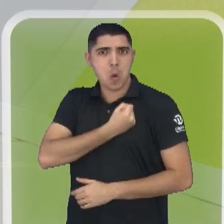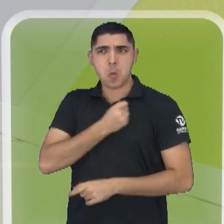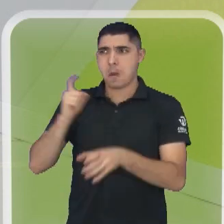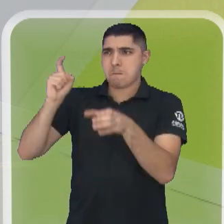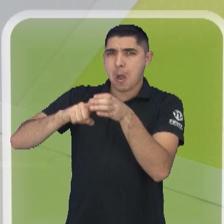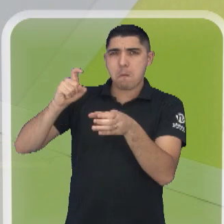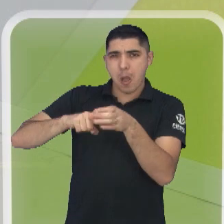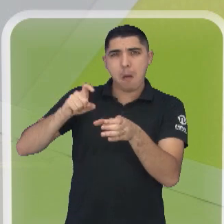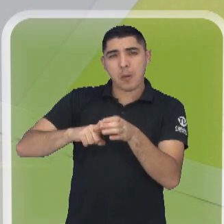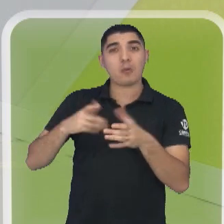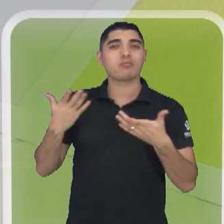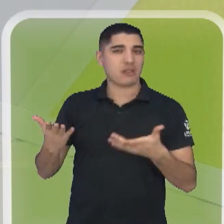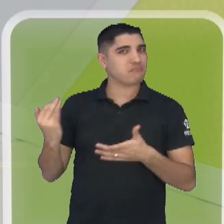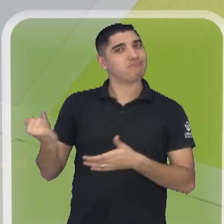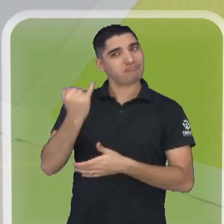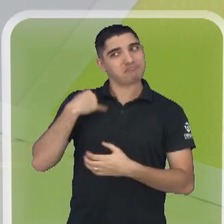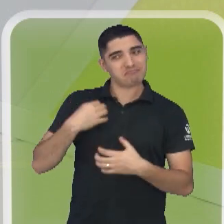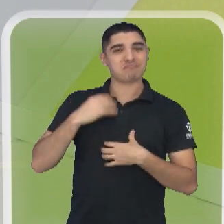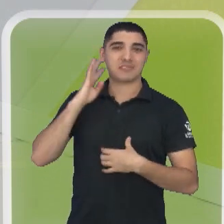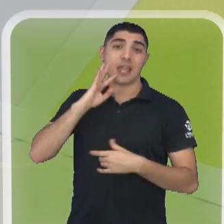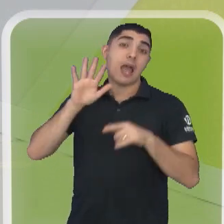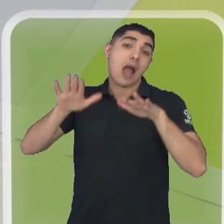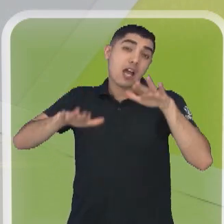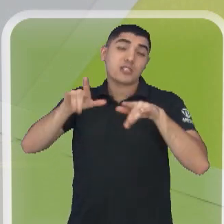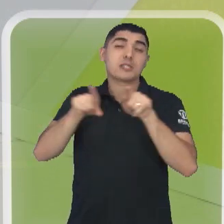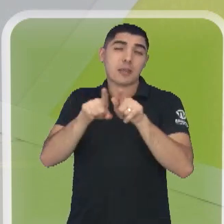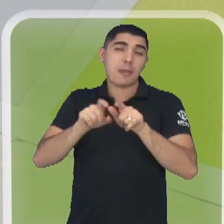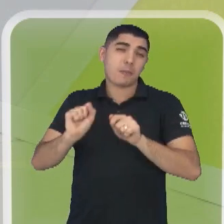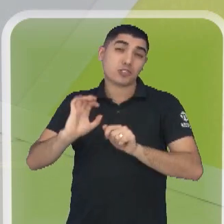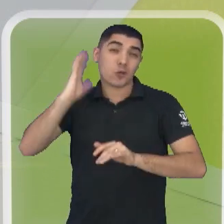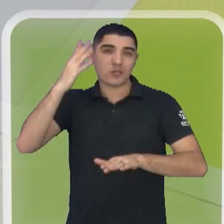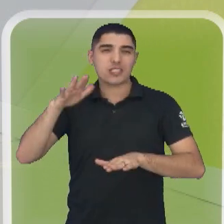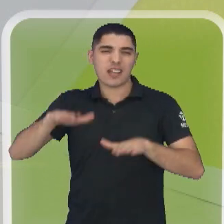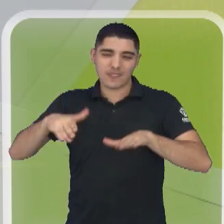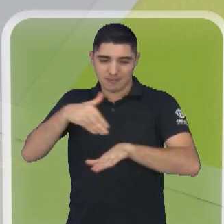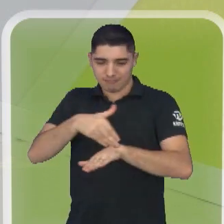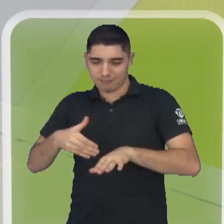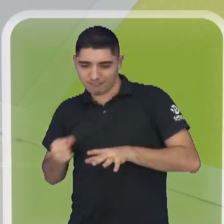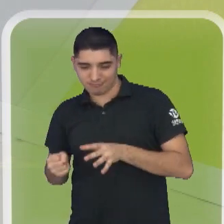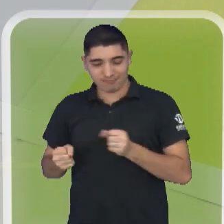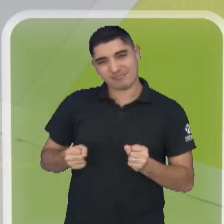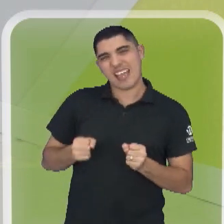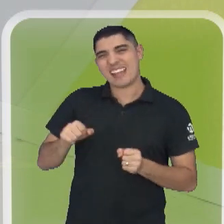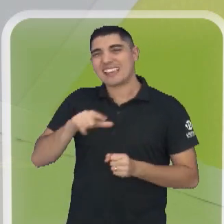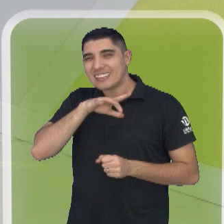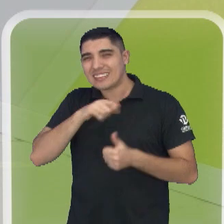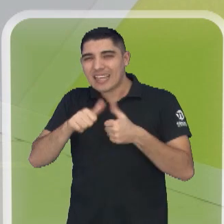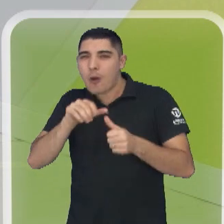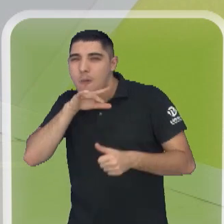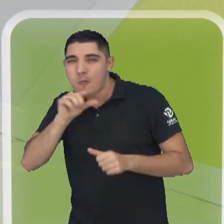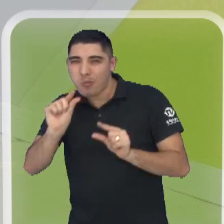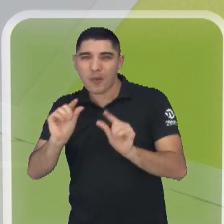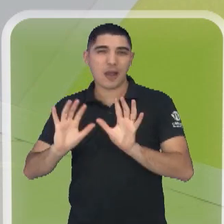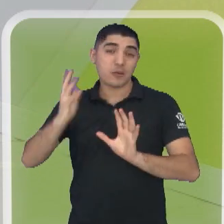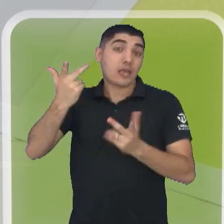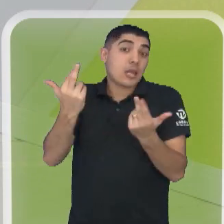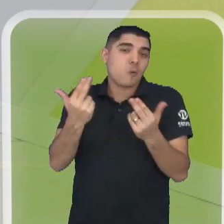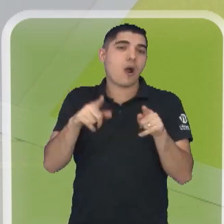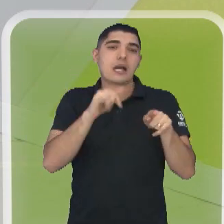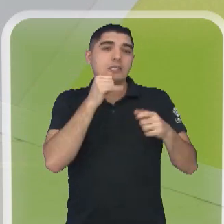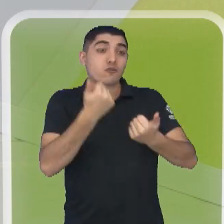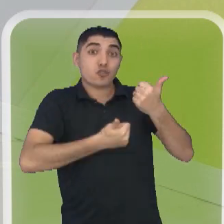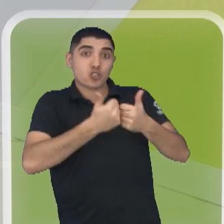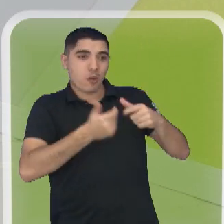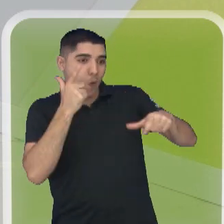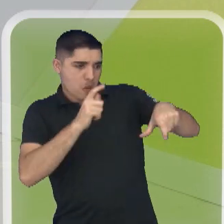outro lado também, né? As defesas podem ter falhado demais também nesse aspecto, mas a gente vai priorizar. Como a gente prioriza o gol no futebol, a gente prioriza também